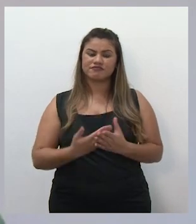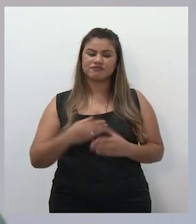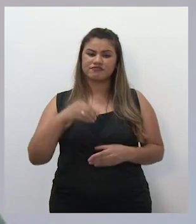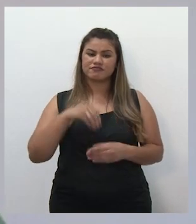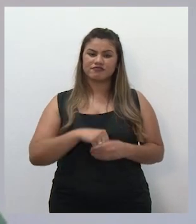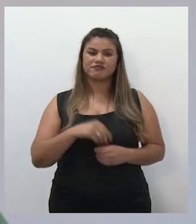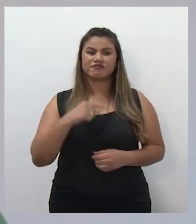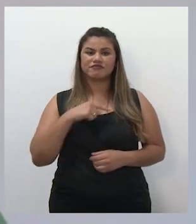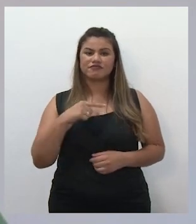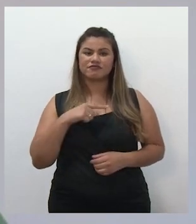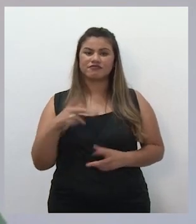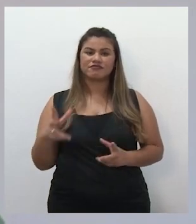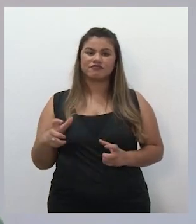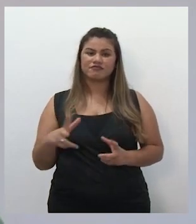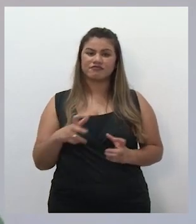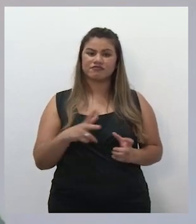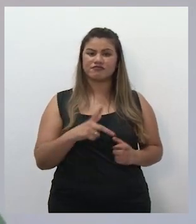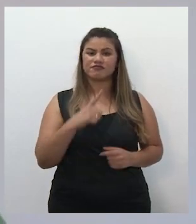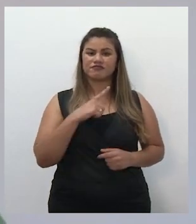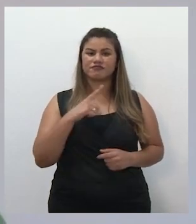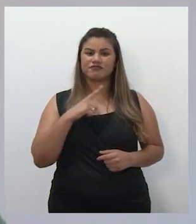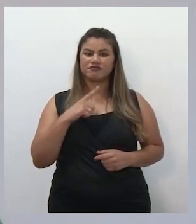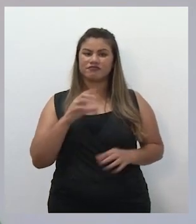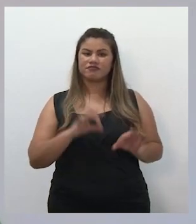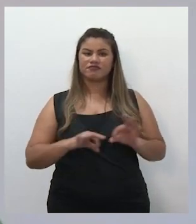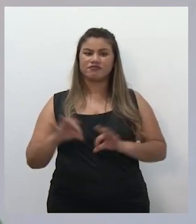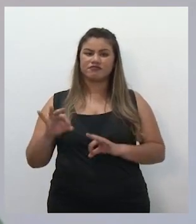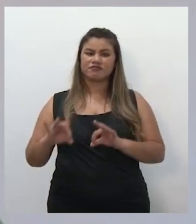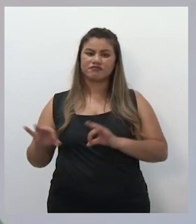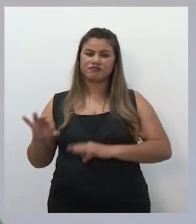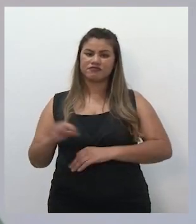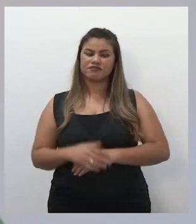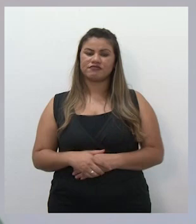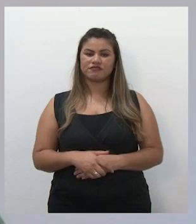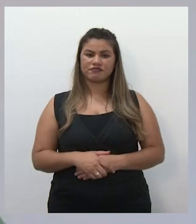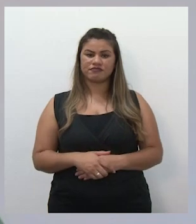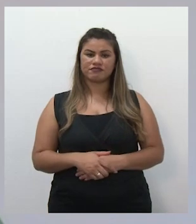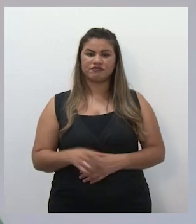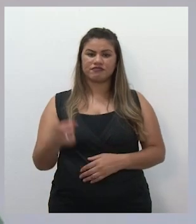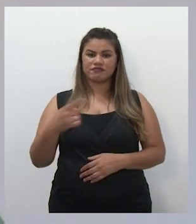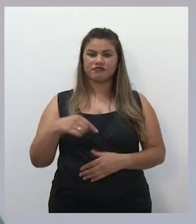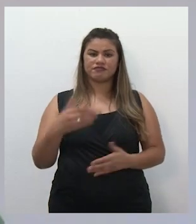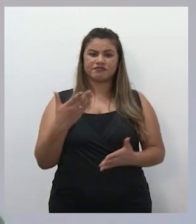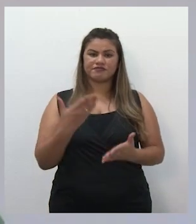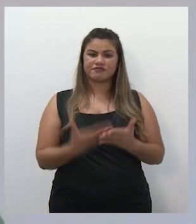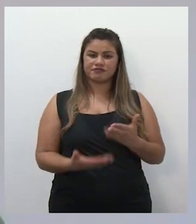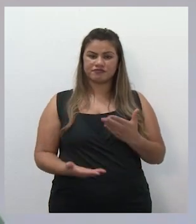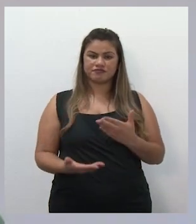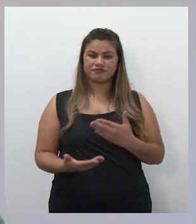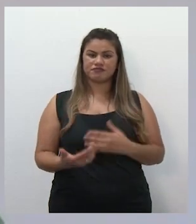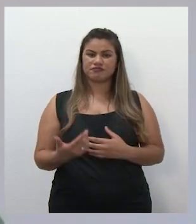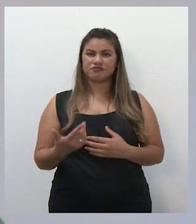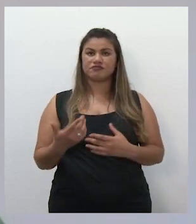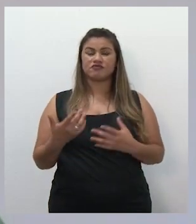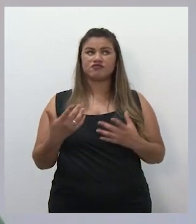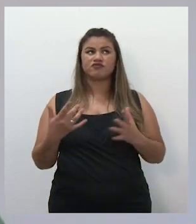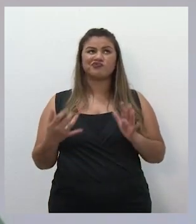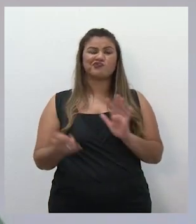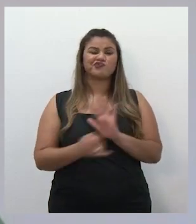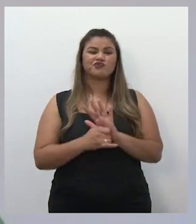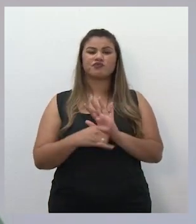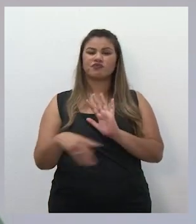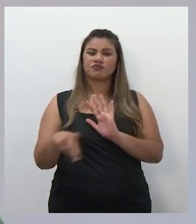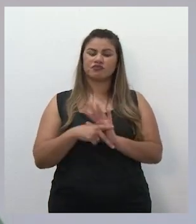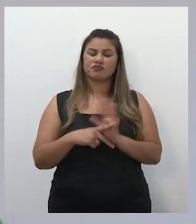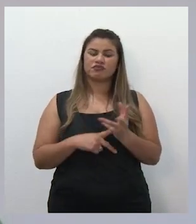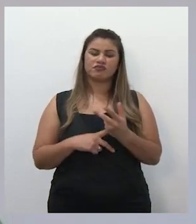ele vai conseguir perceber o desenho que nós fizemos. A gente não perdeu a especificidade, não perdeu a identidade da